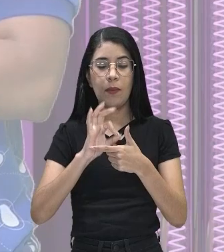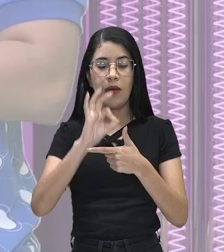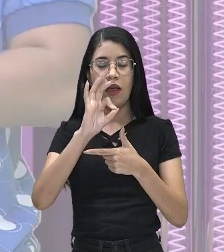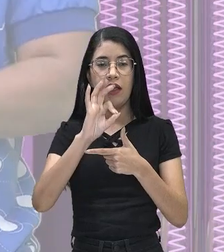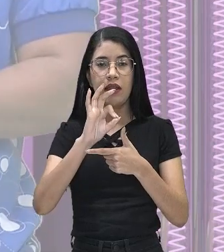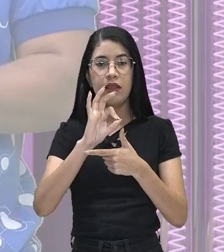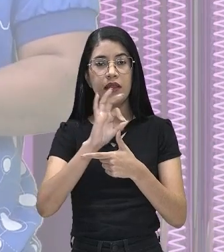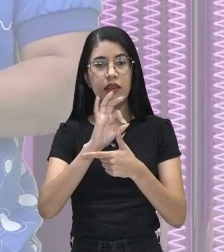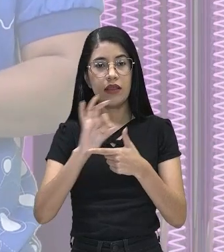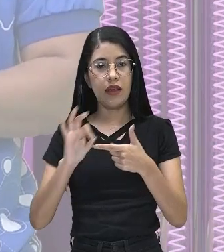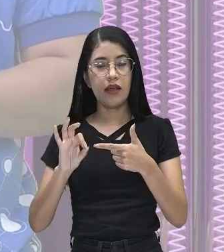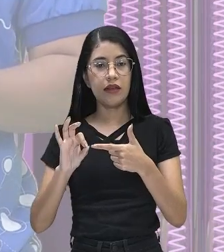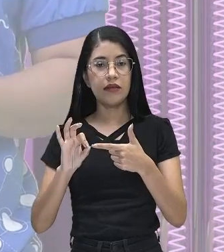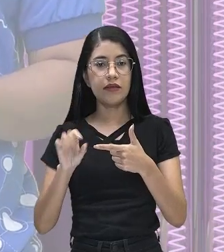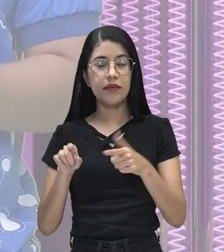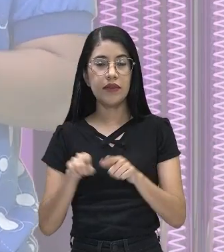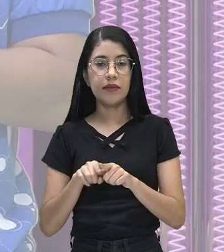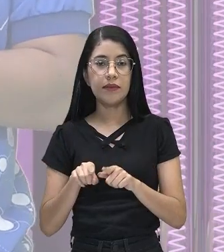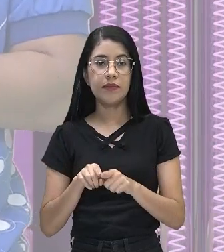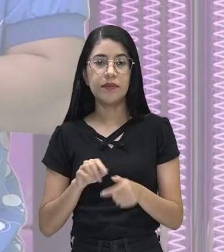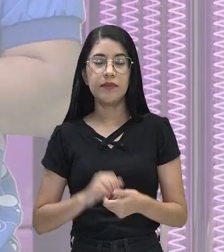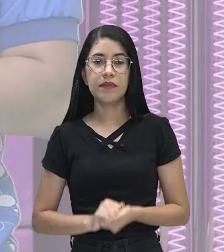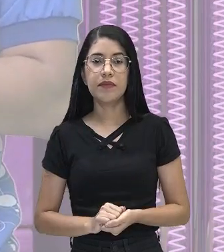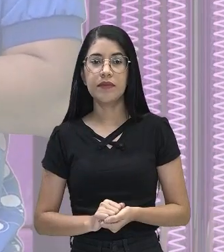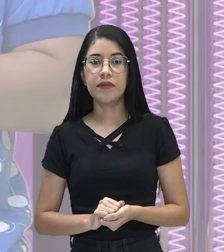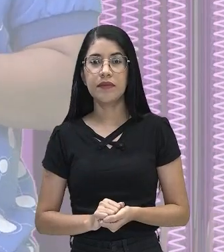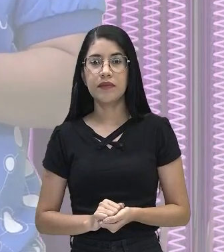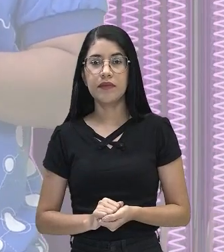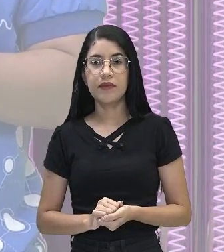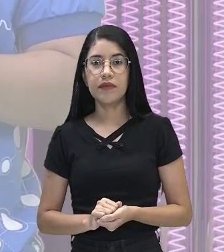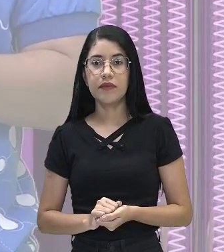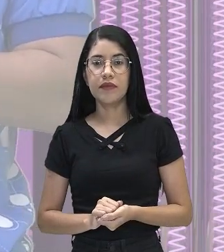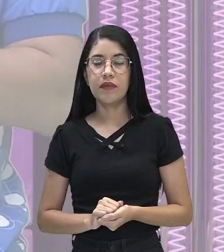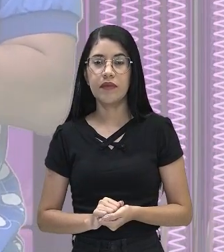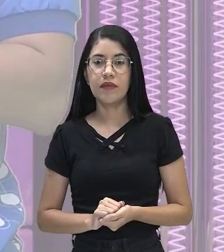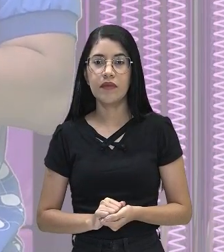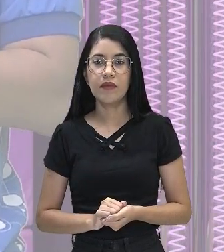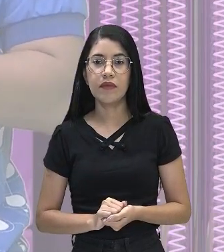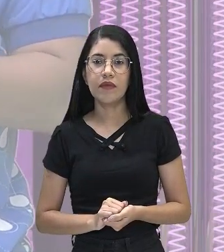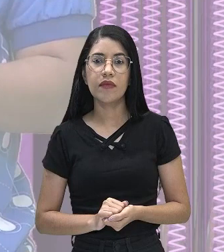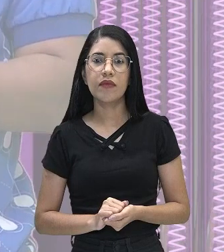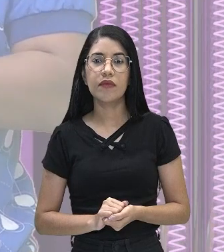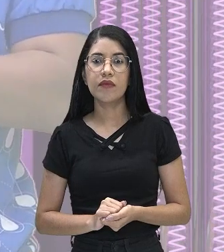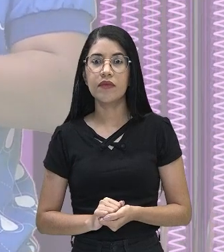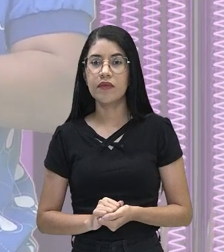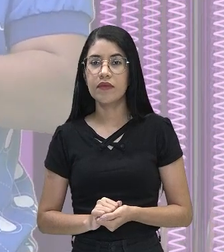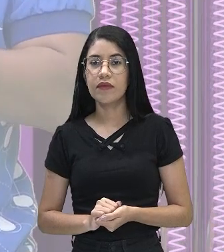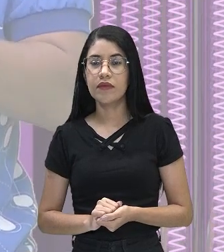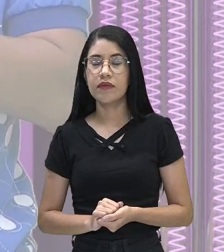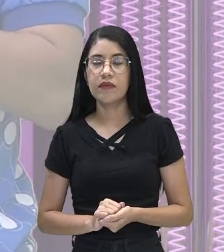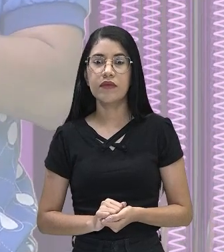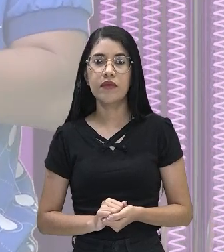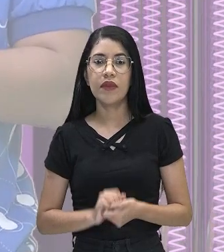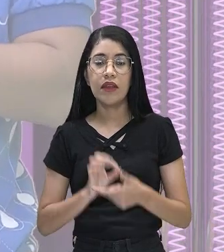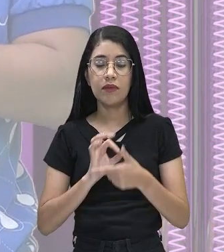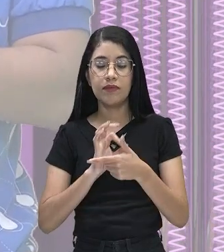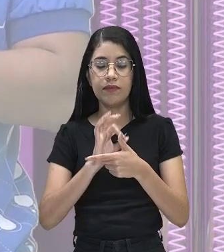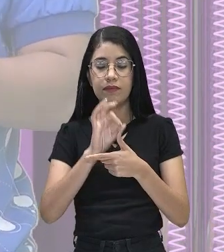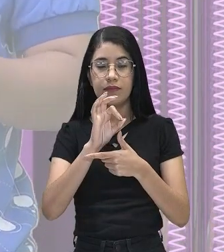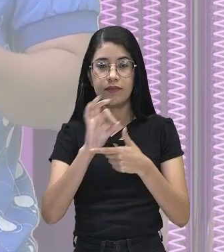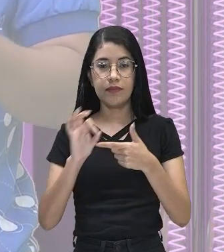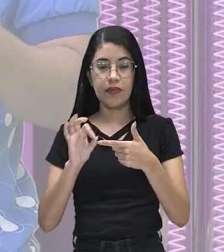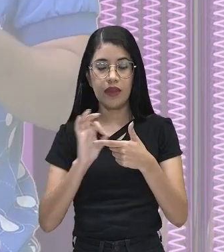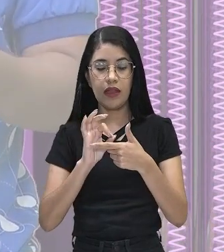à hipotenusa. Então, traçando a altura relativa, nós vamos obter o seguinte: